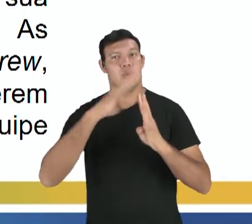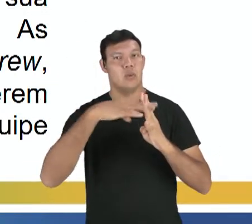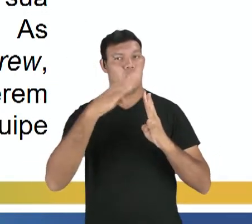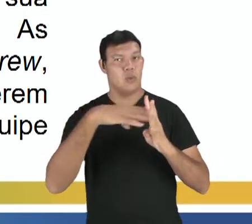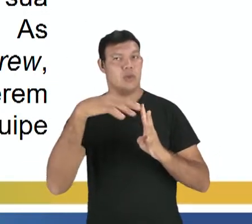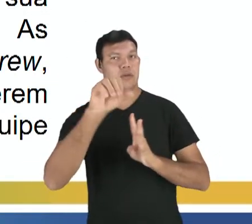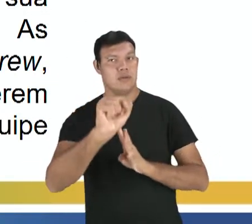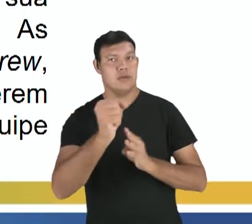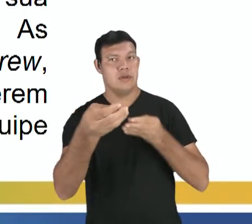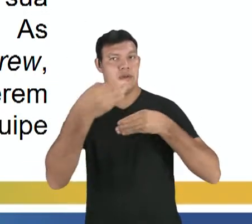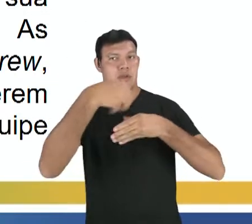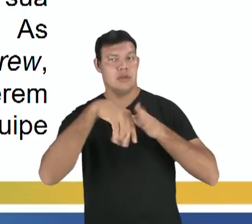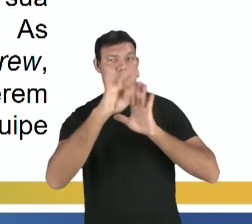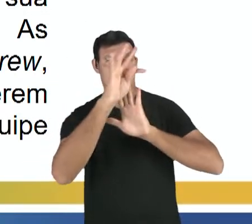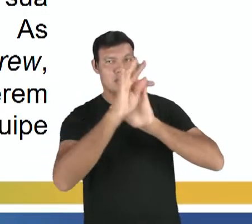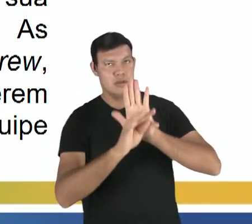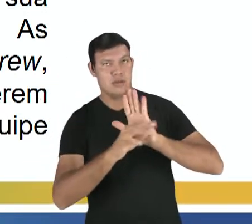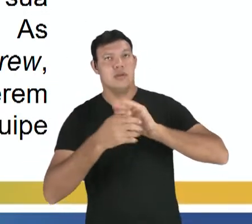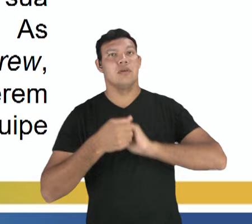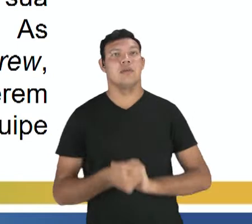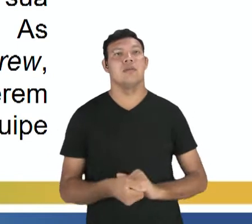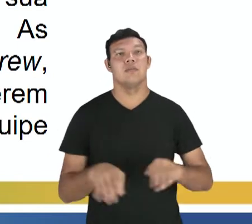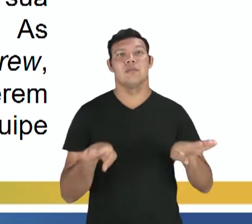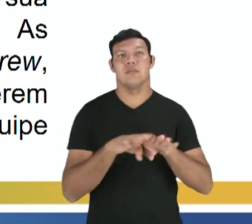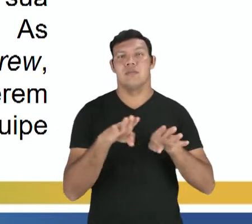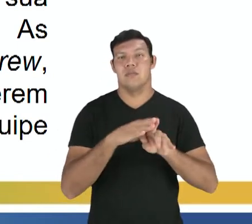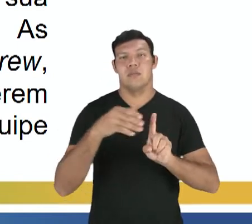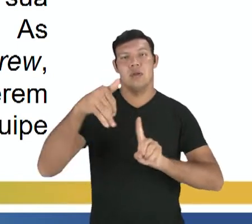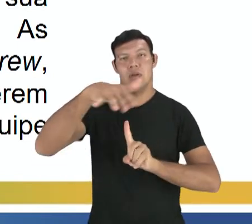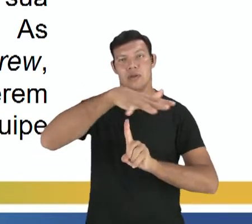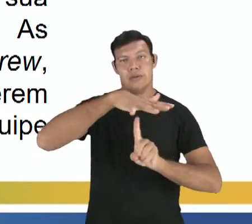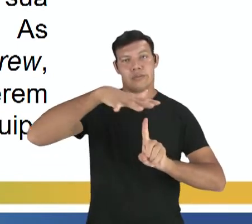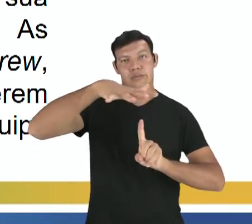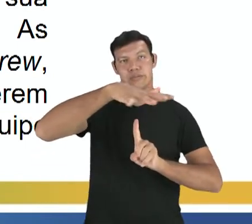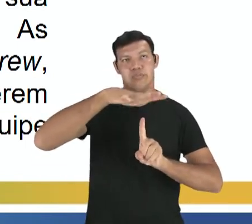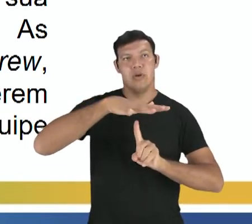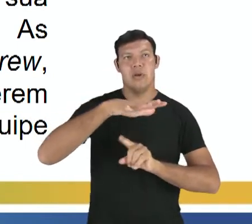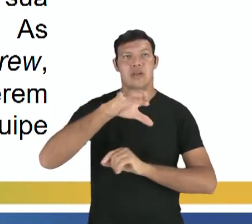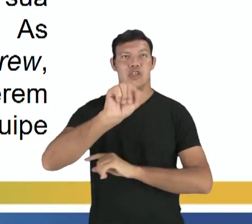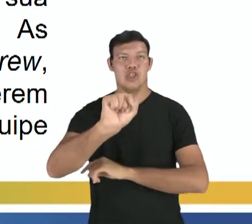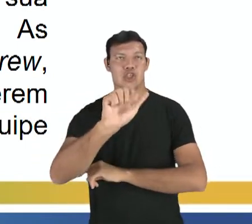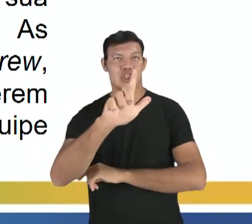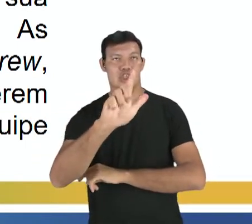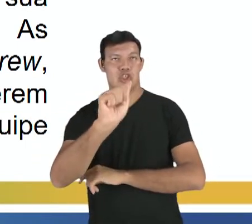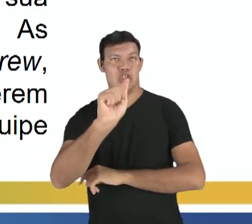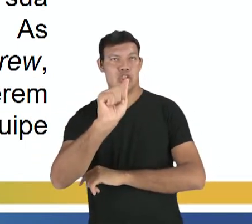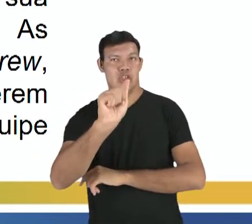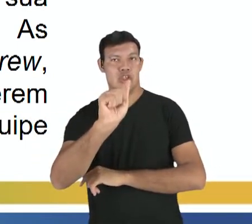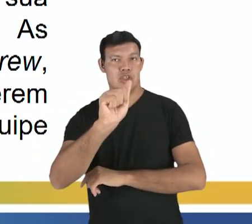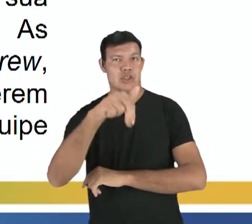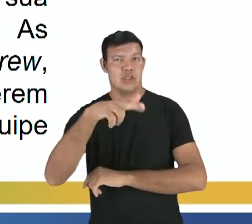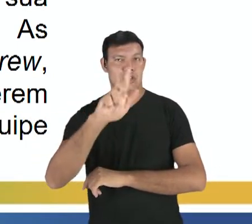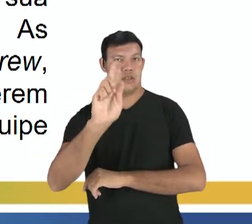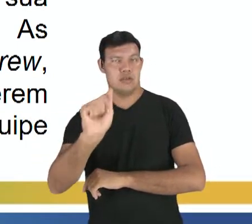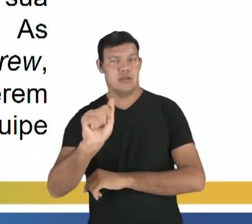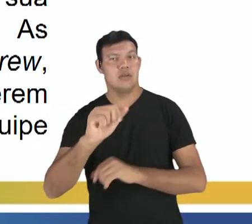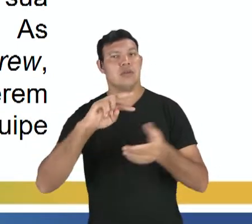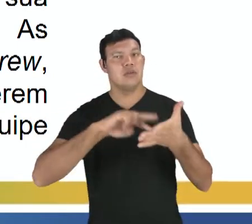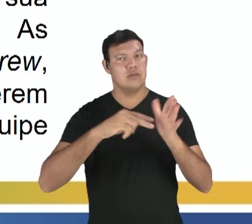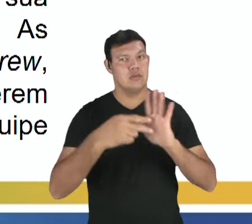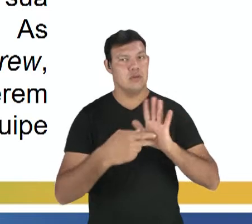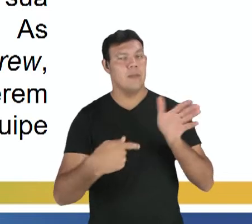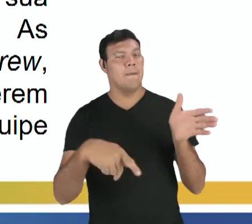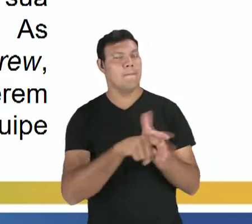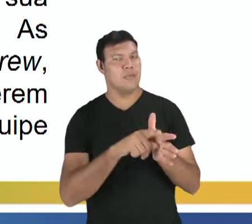são gírias. As gírias também muito presentes e elas têm um significado